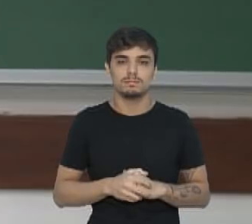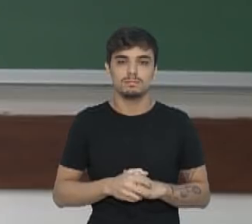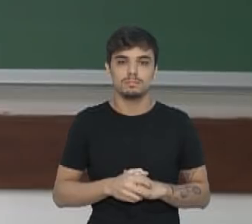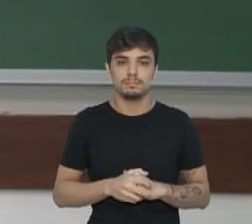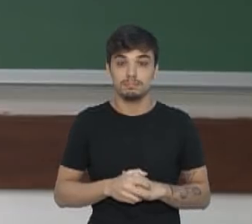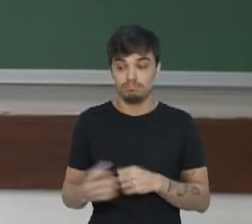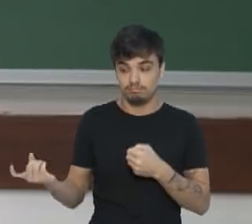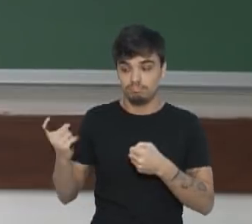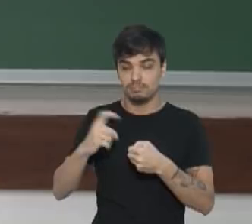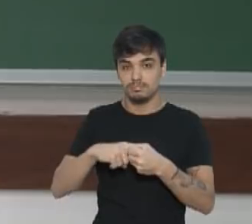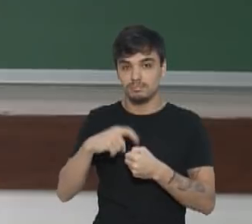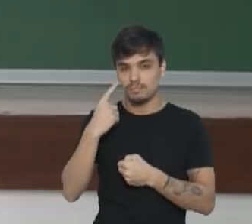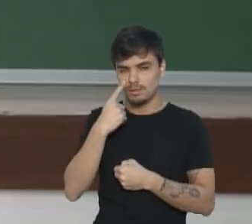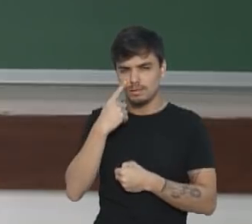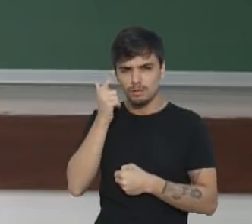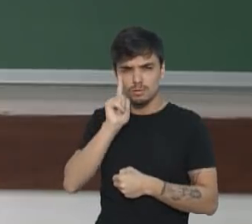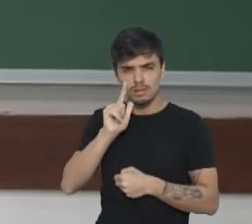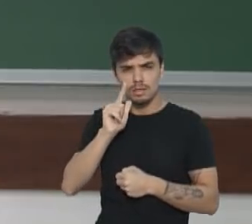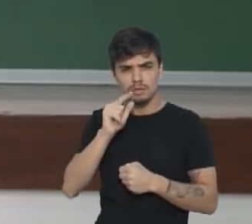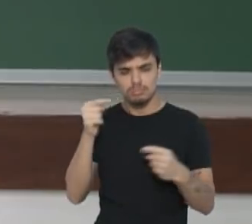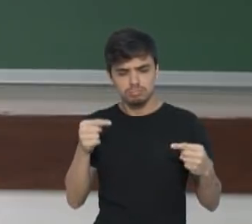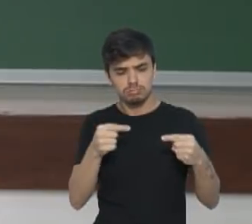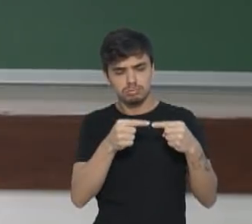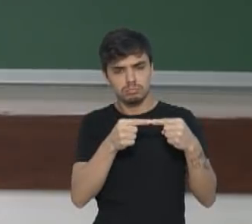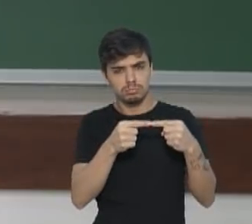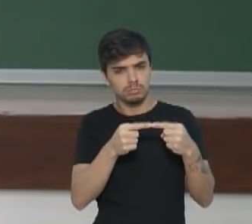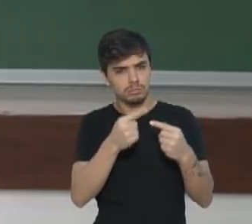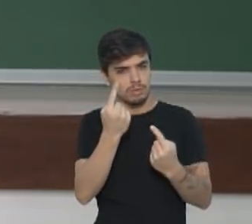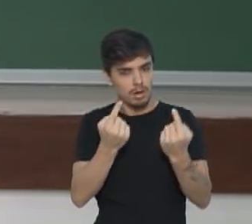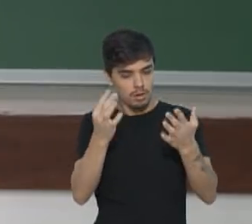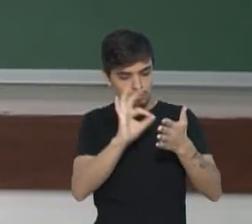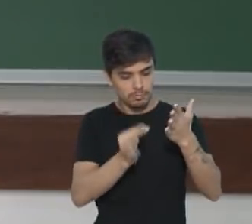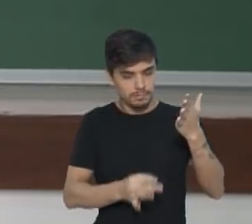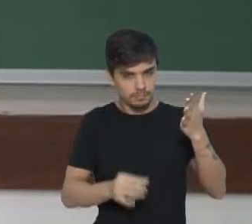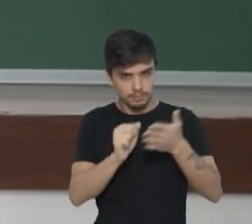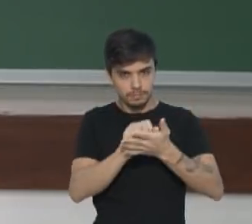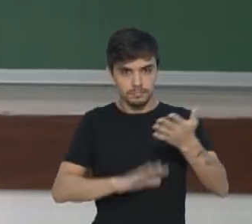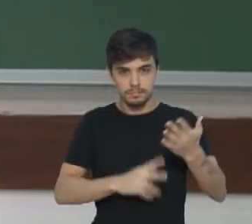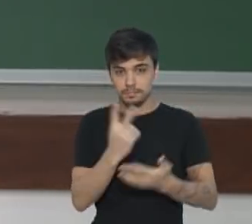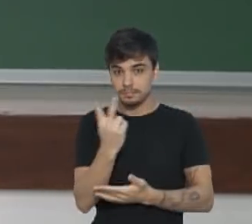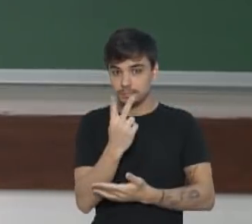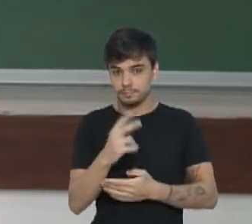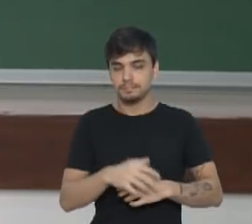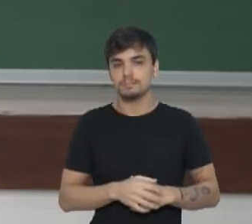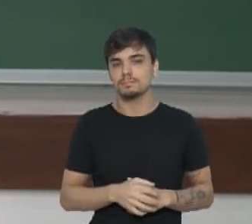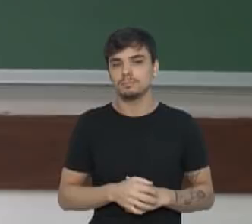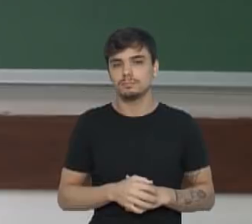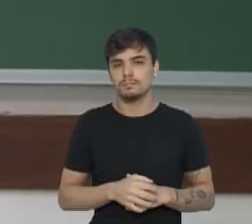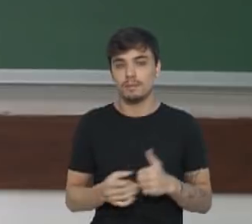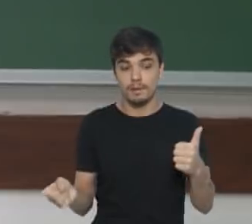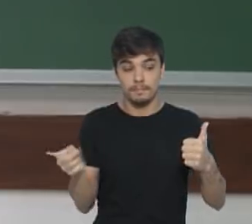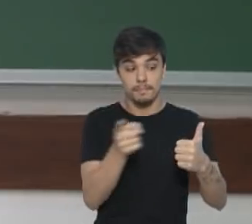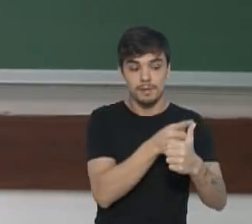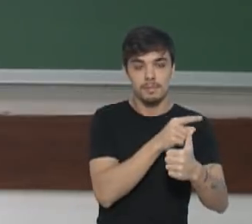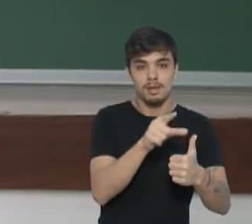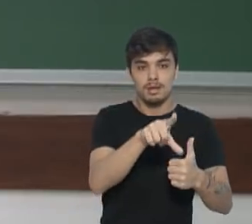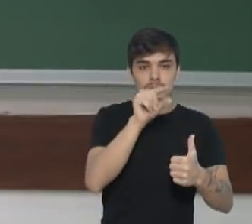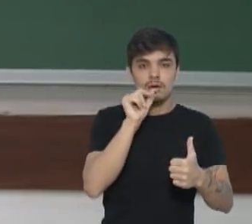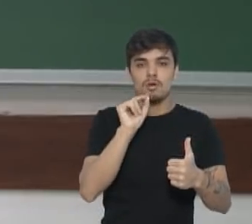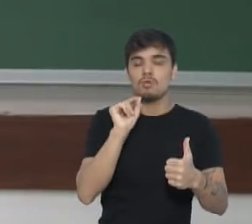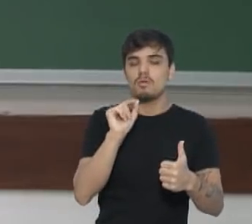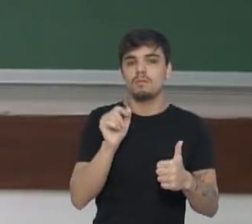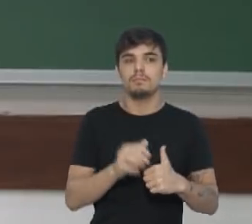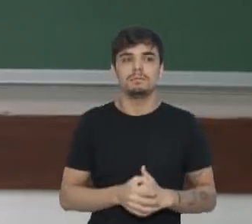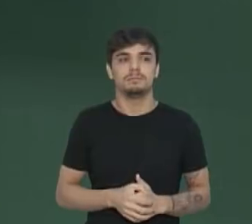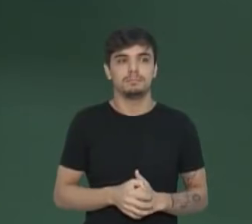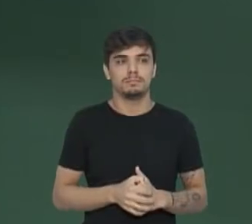De volta aqui, pessoal, conseguiu identificar isso daí? Vamos corrigir os exercícios? A primeira afirmativa que a gente tinha, né, era essa afirmativa